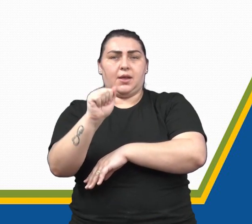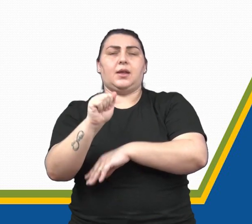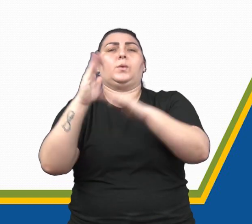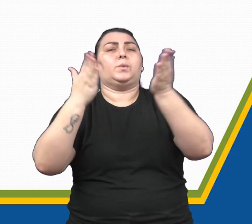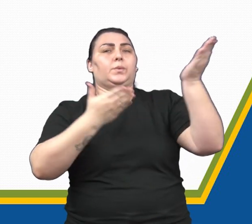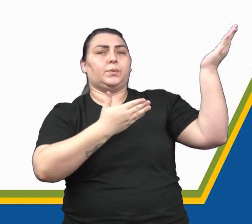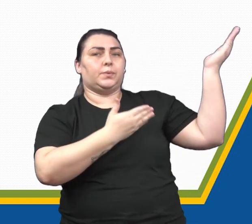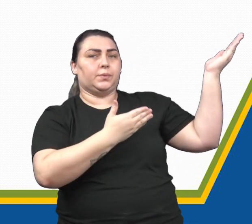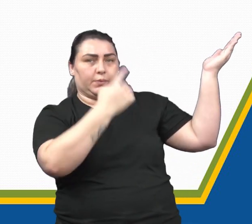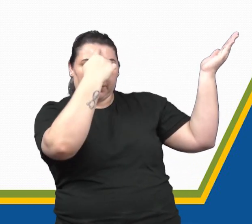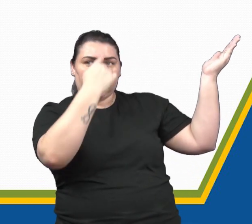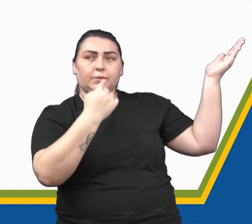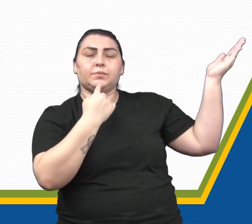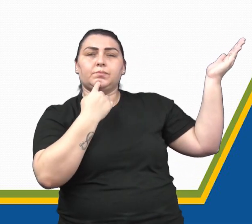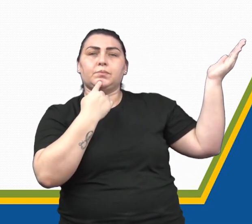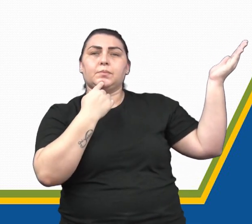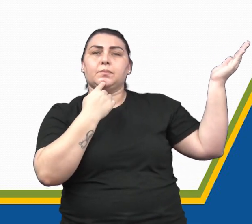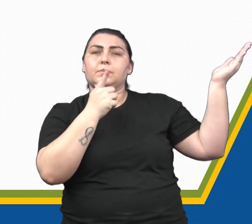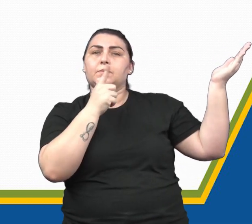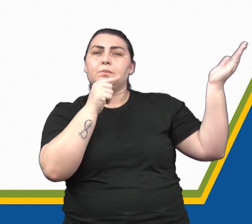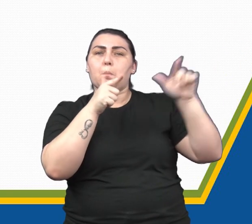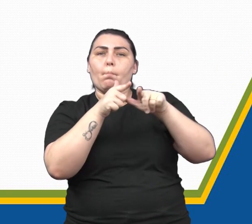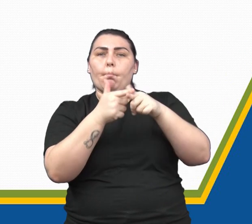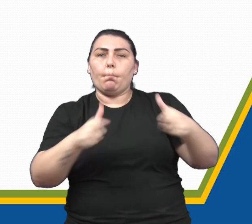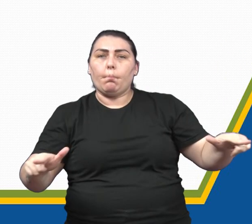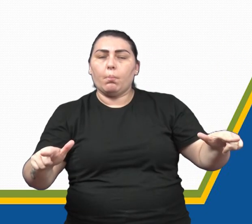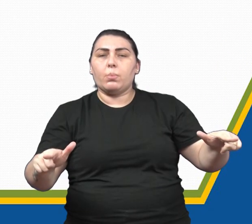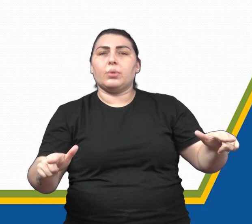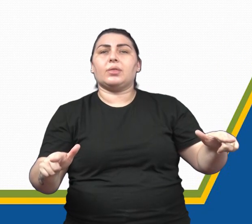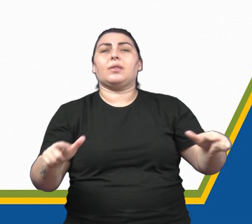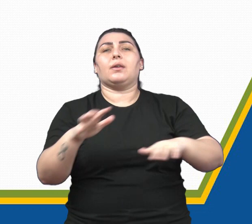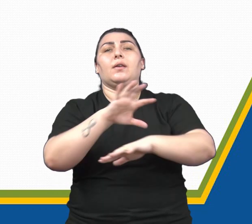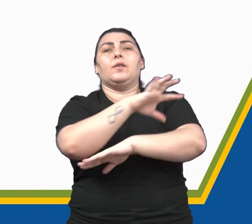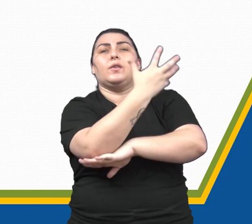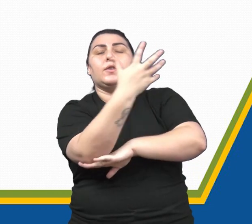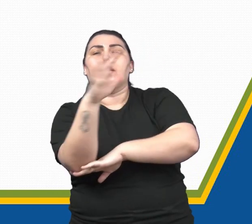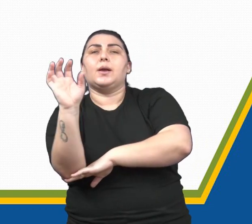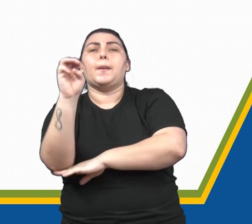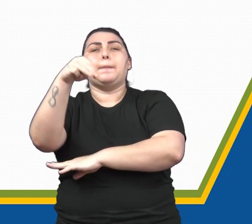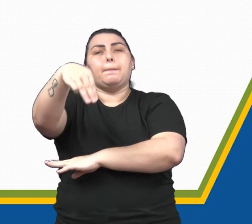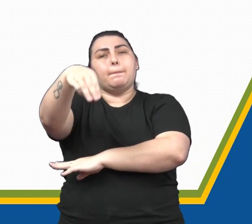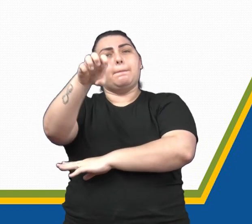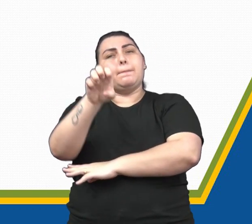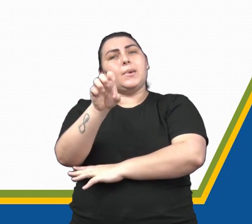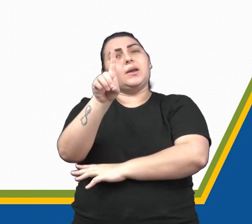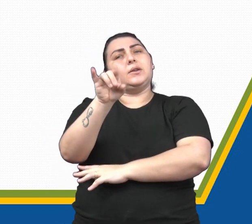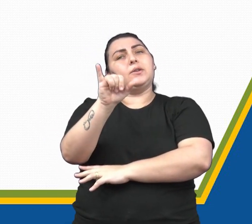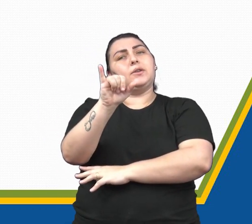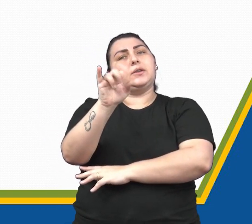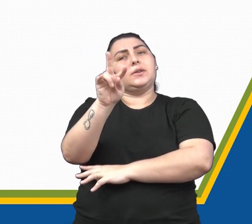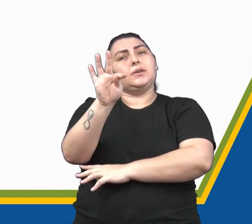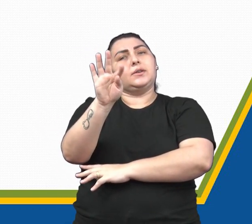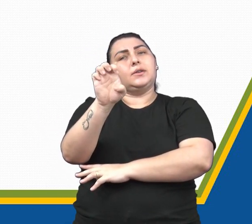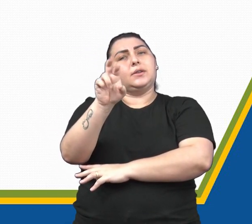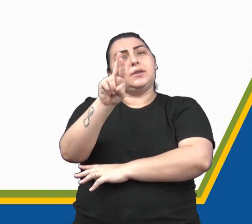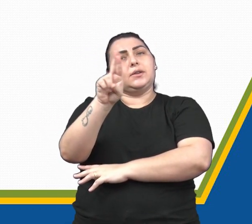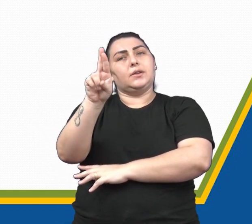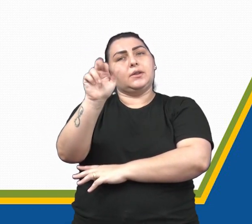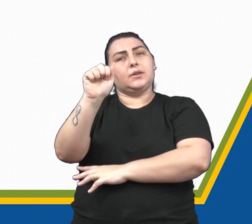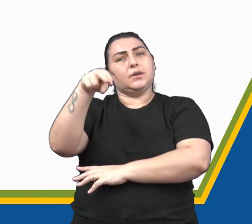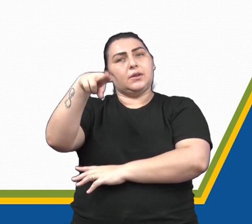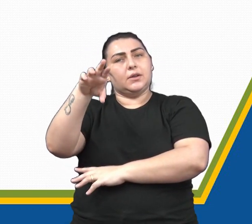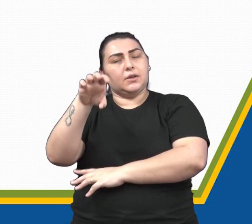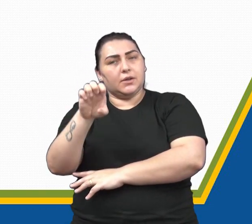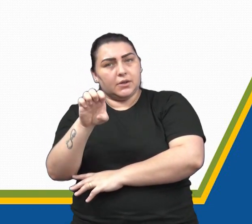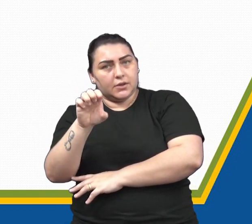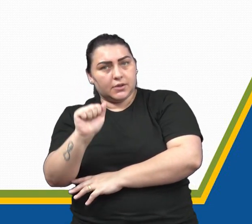uma introdução de deserto, tá? Vegetação mediterrânea, pessoal. Vegetação mediterrânea acontece muito na Europa por causa do